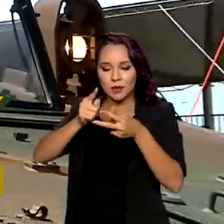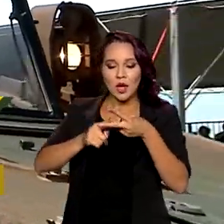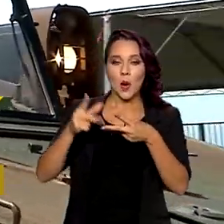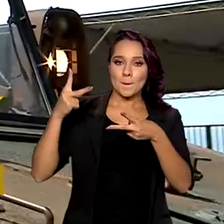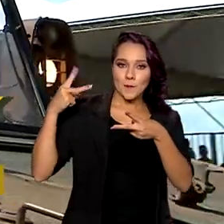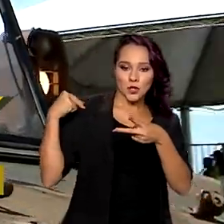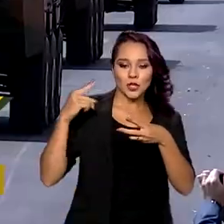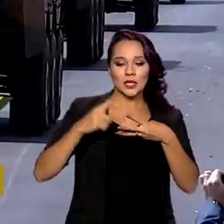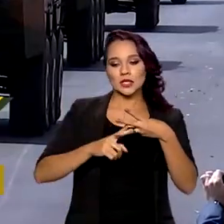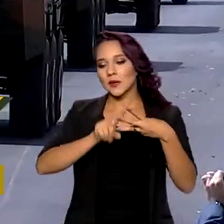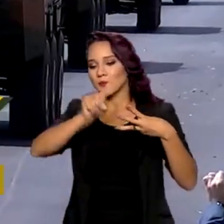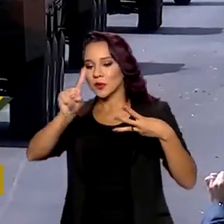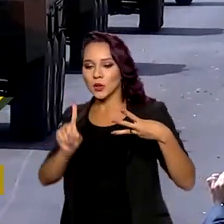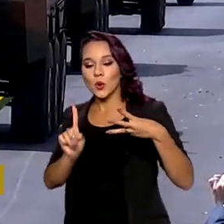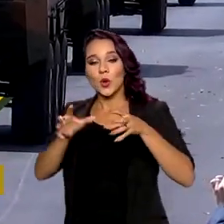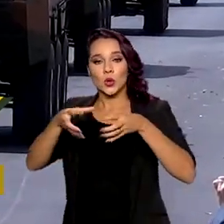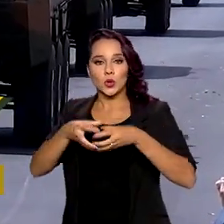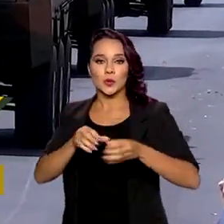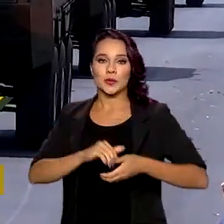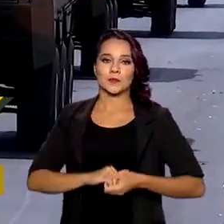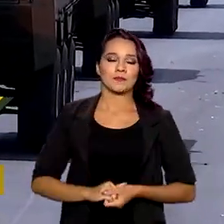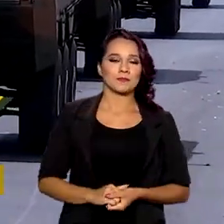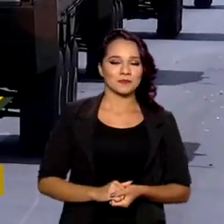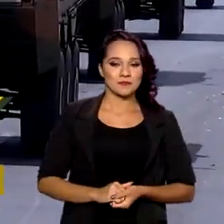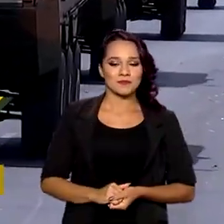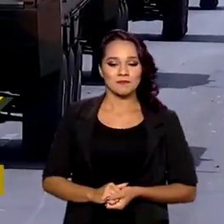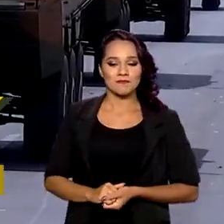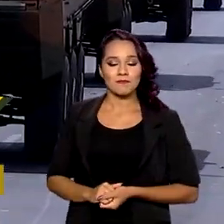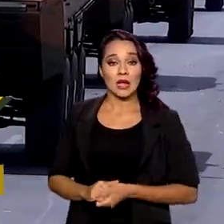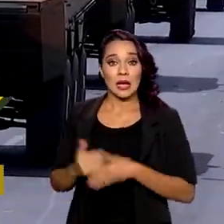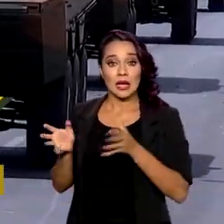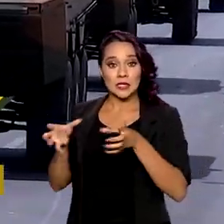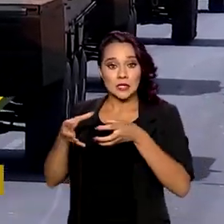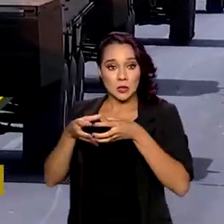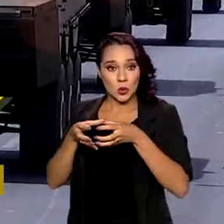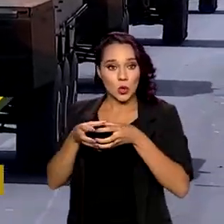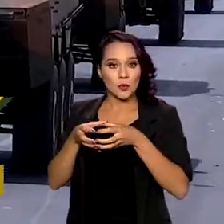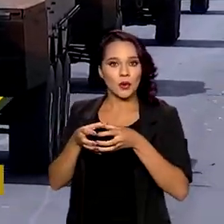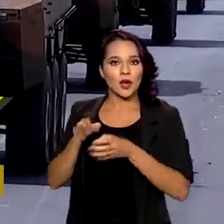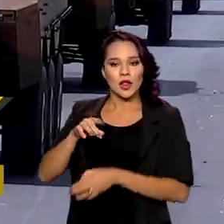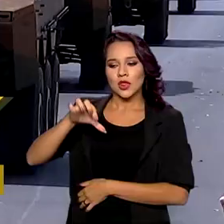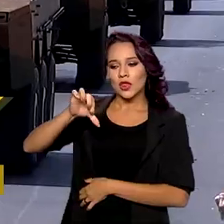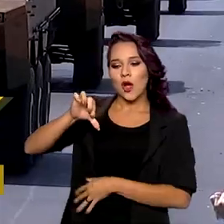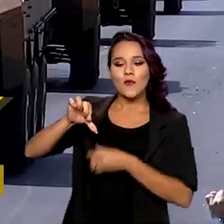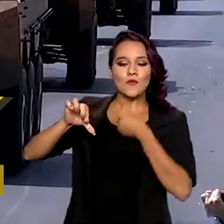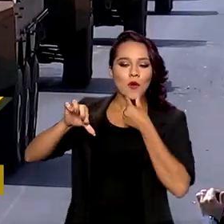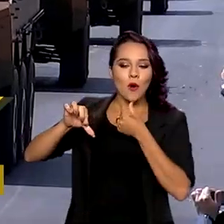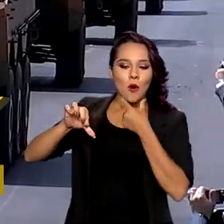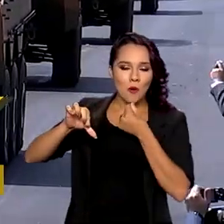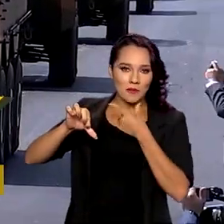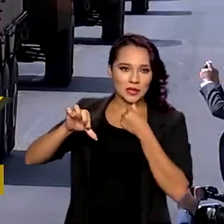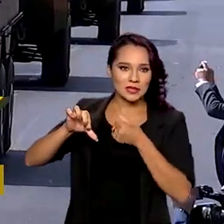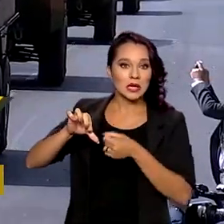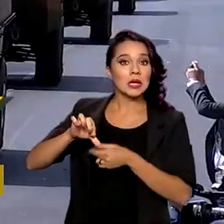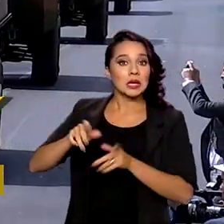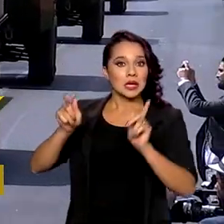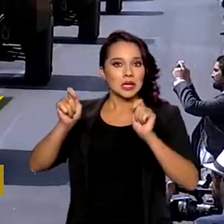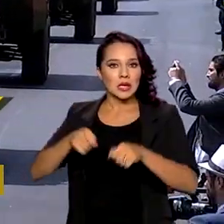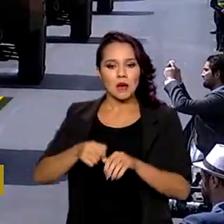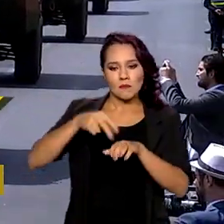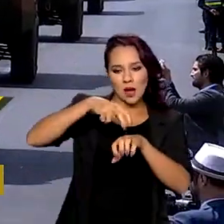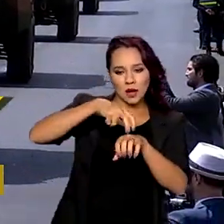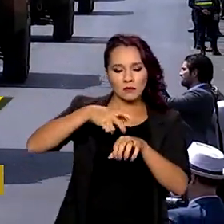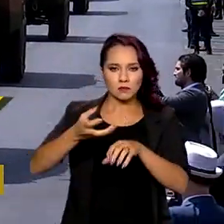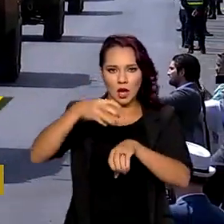uma guarnição, que é um grupo de combate. Né? Esse grupo de combate é 9 homens, capaz então de desembarcar